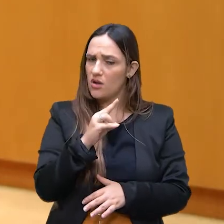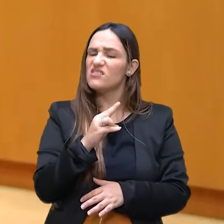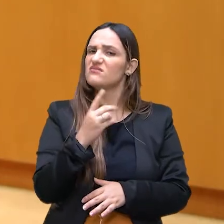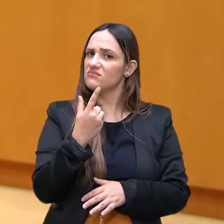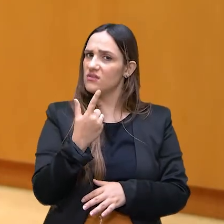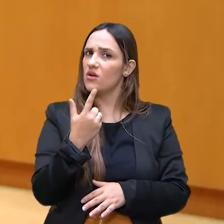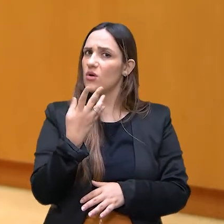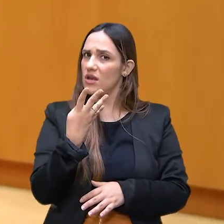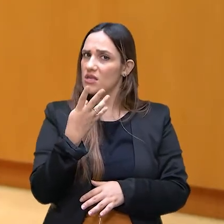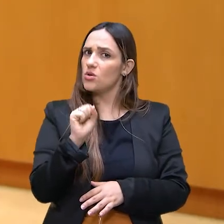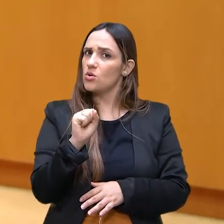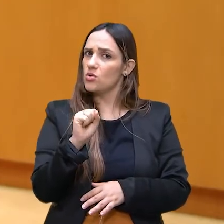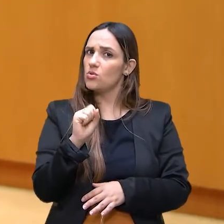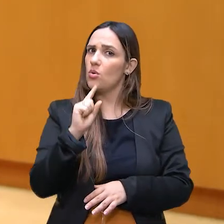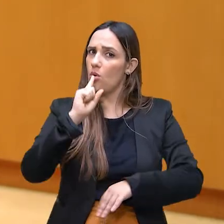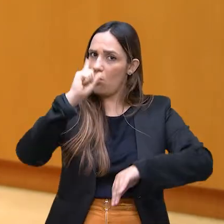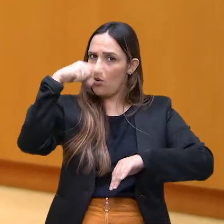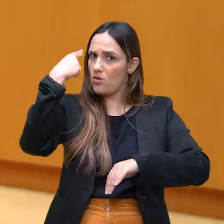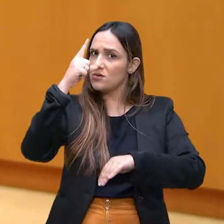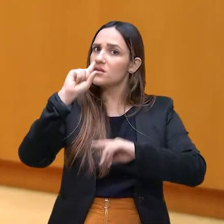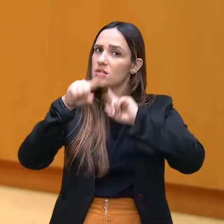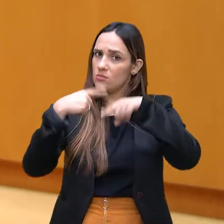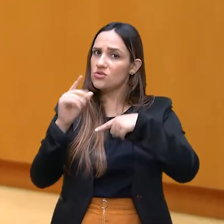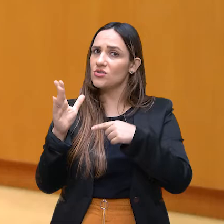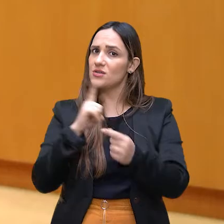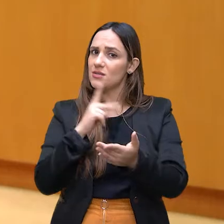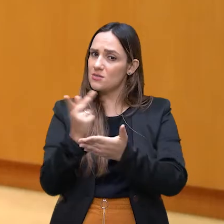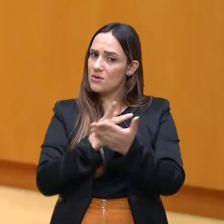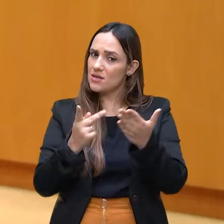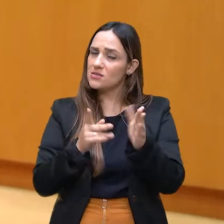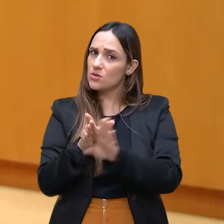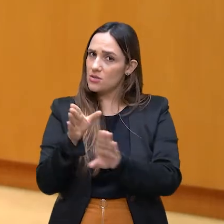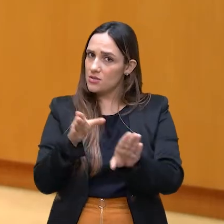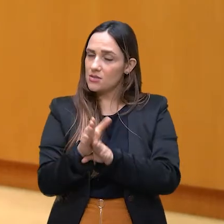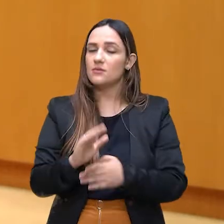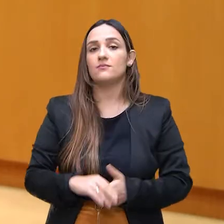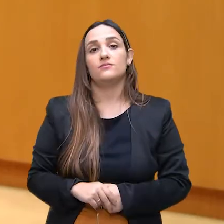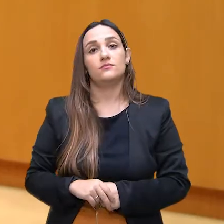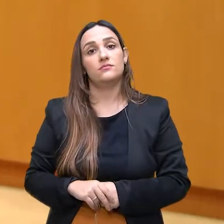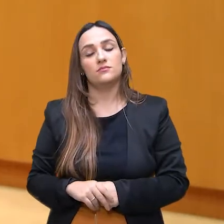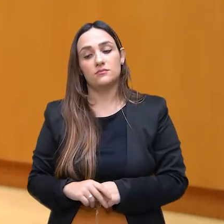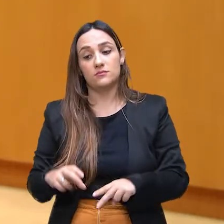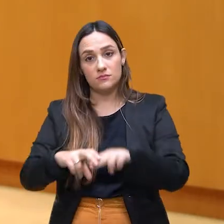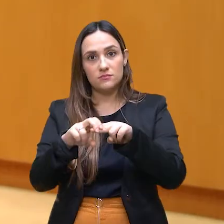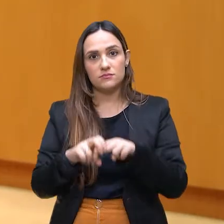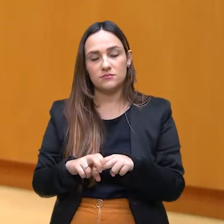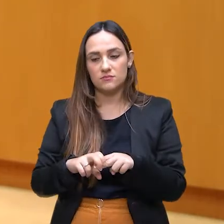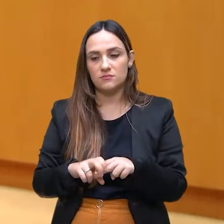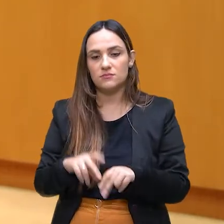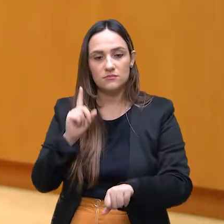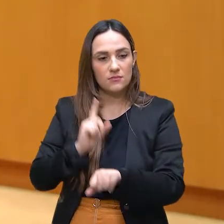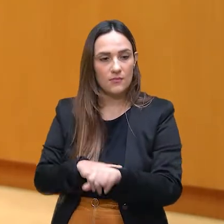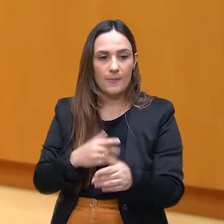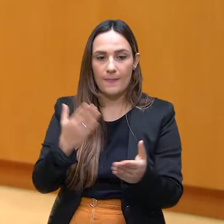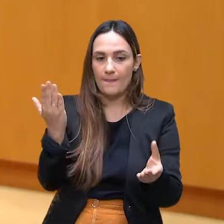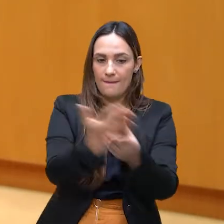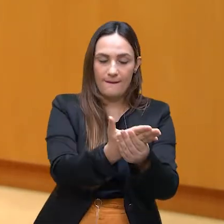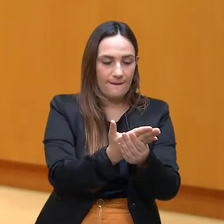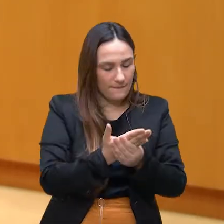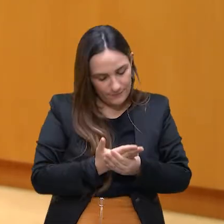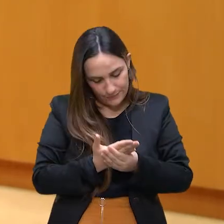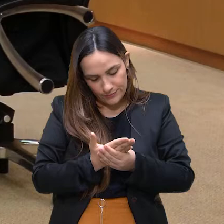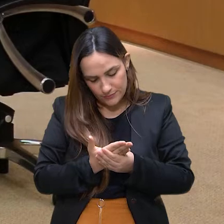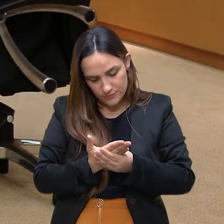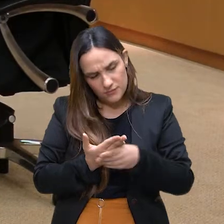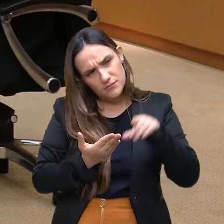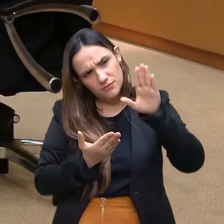o magistrado, quando recebe o processo para analisar o pedido de tutela, ele já tem, ou logo em seguida